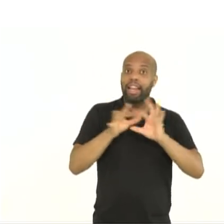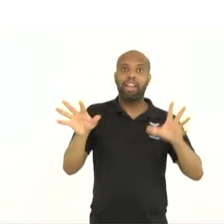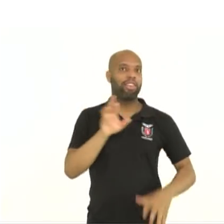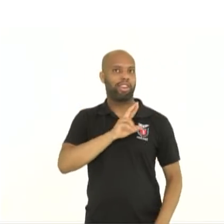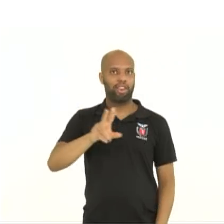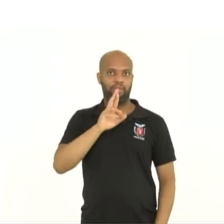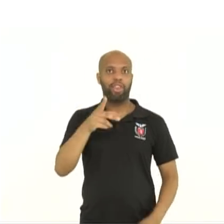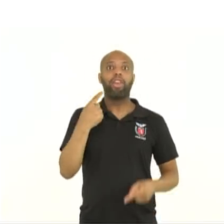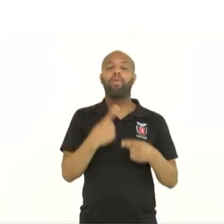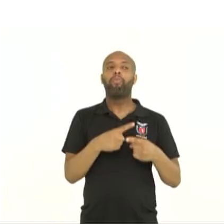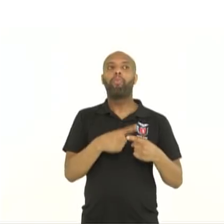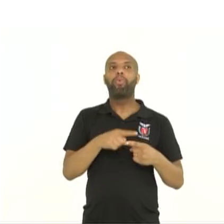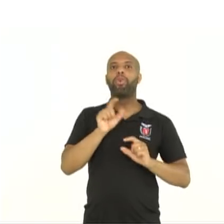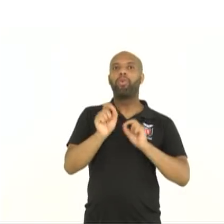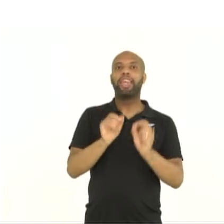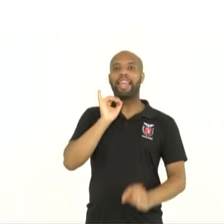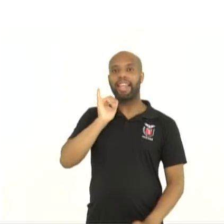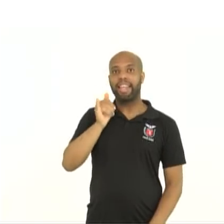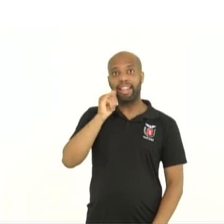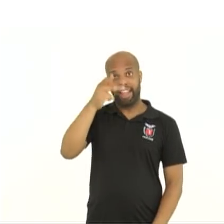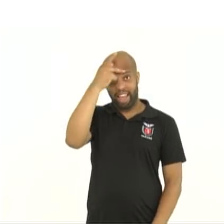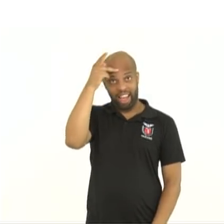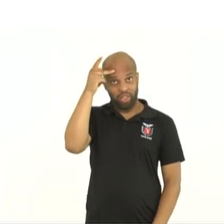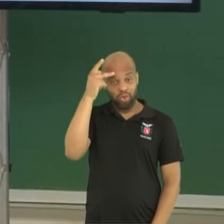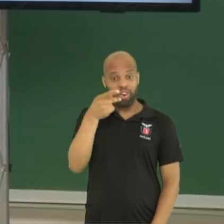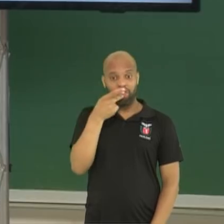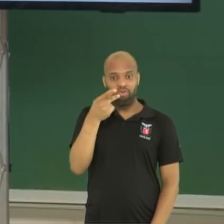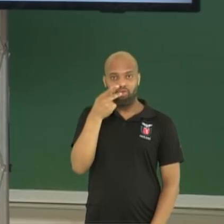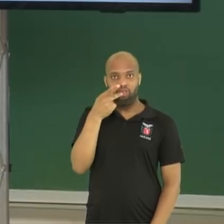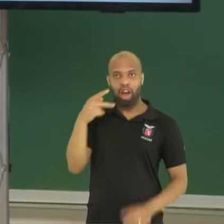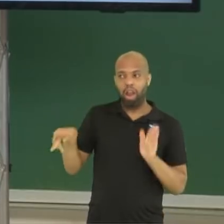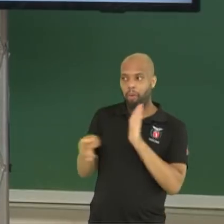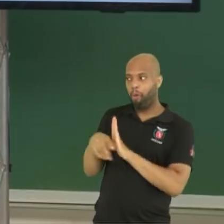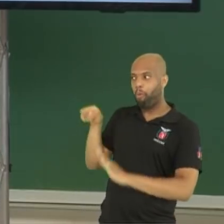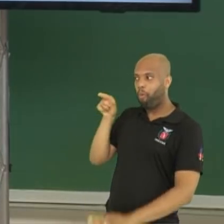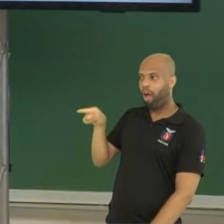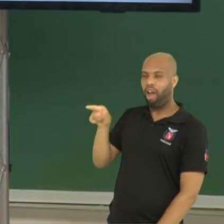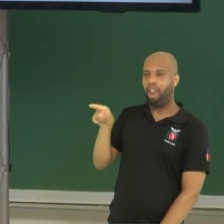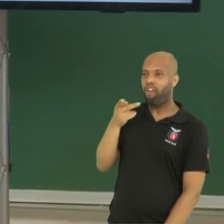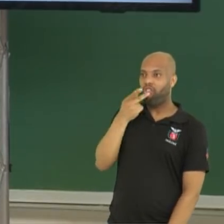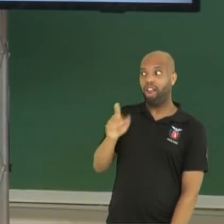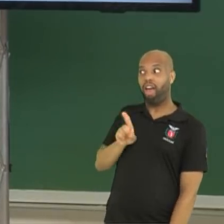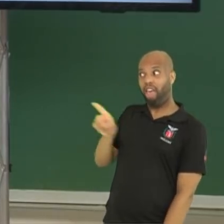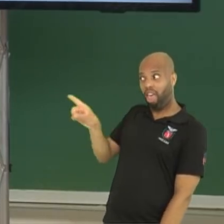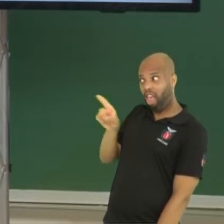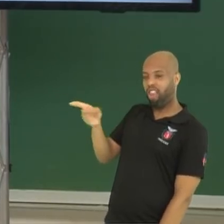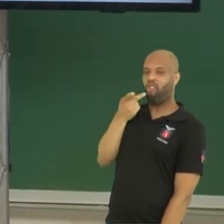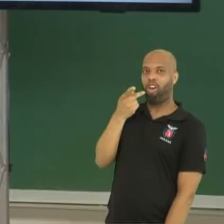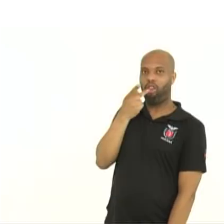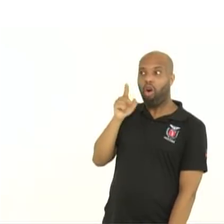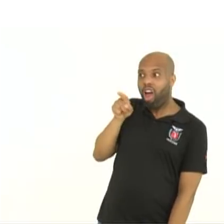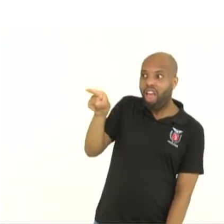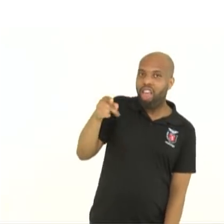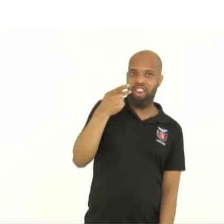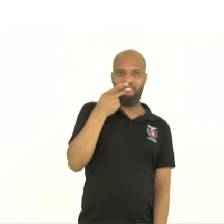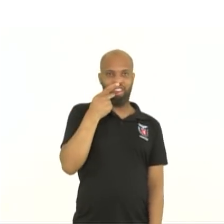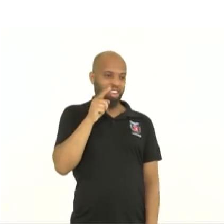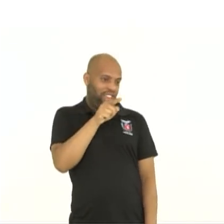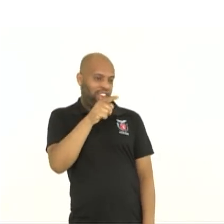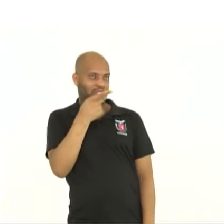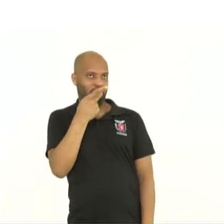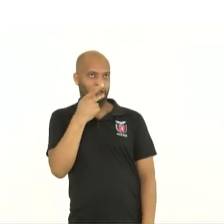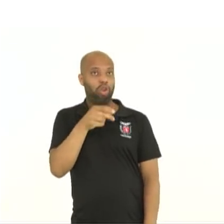livremente, porque é o narrador que fala pelas personagens, tá? Os verbos de elocução são empregados